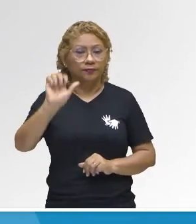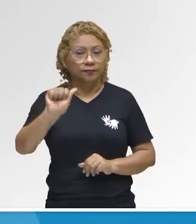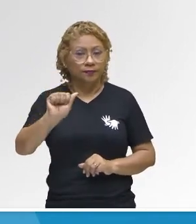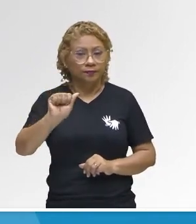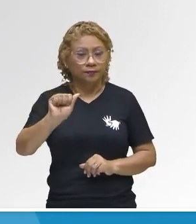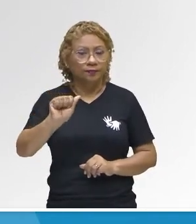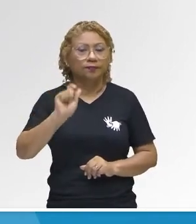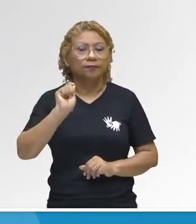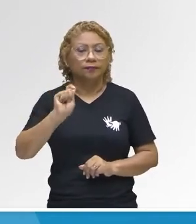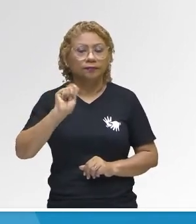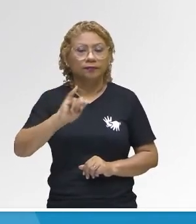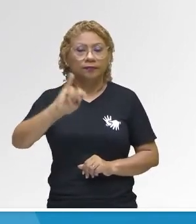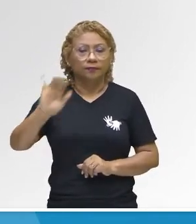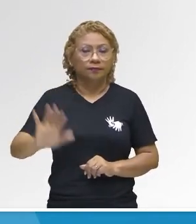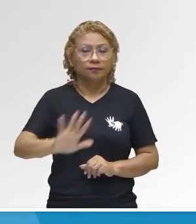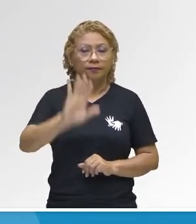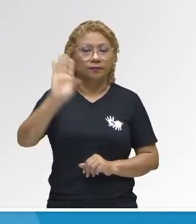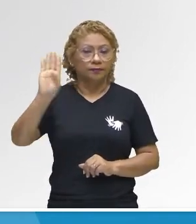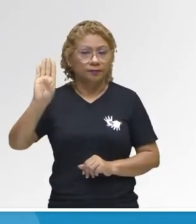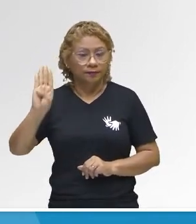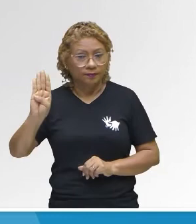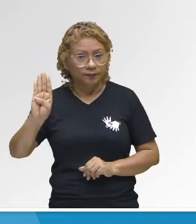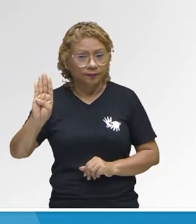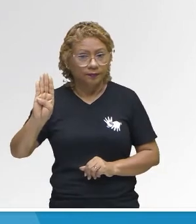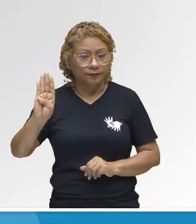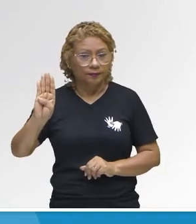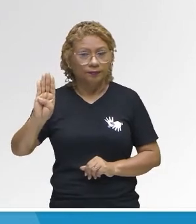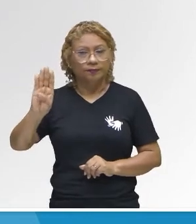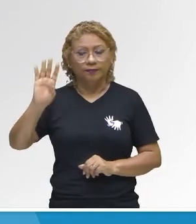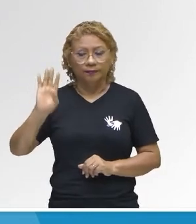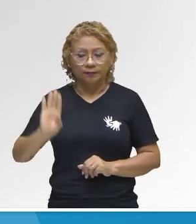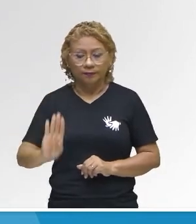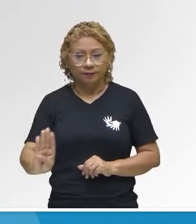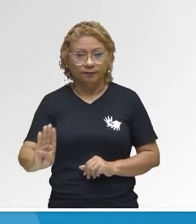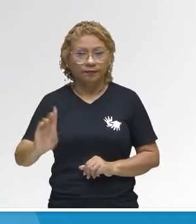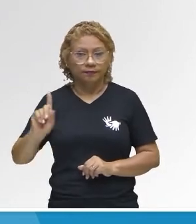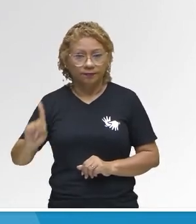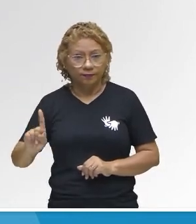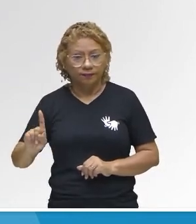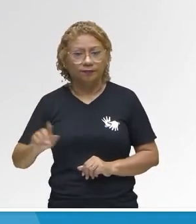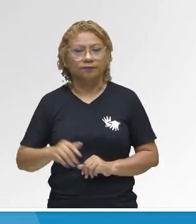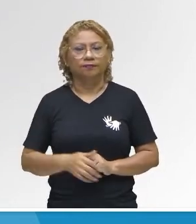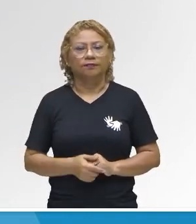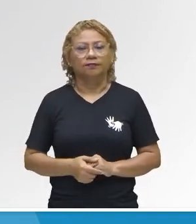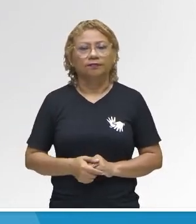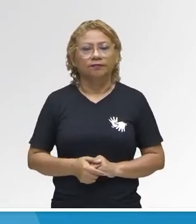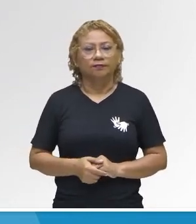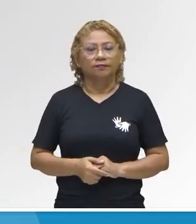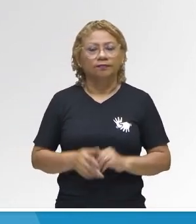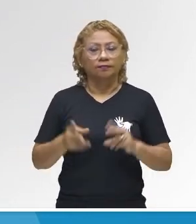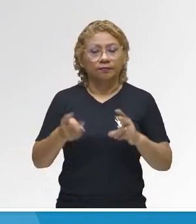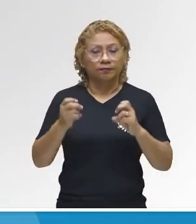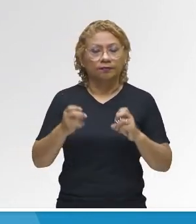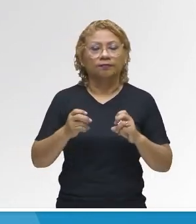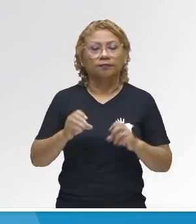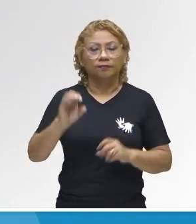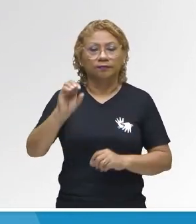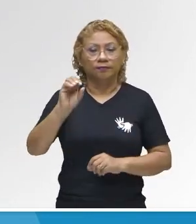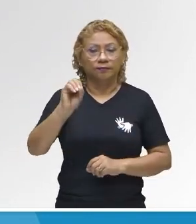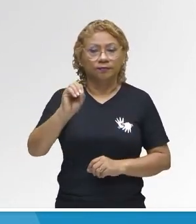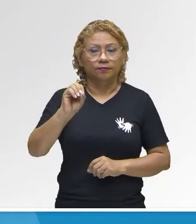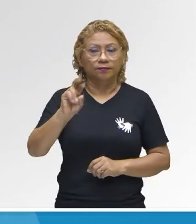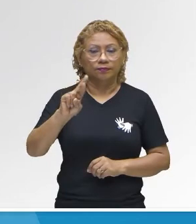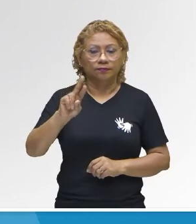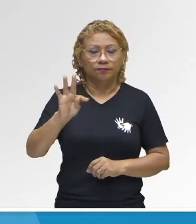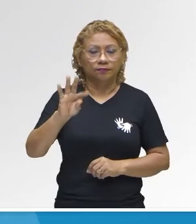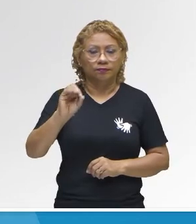de B será B1. Quem é a projeção ortogonal de A? A projeção ortogonal de A será A1,